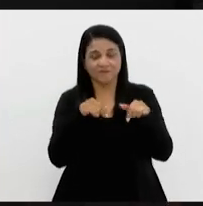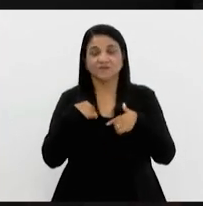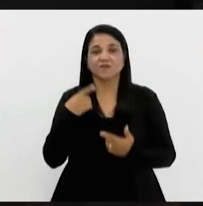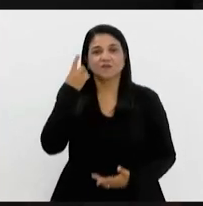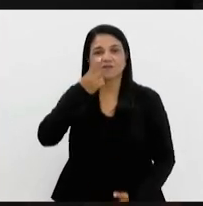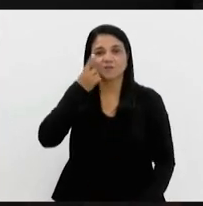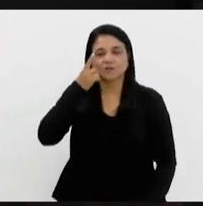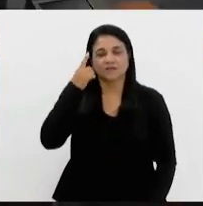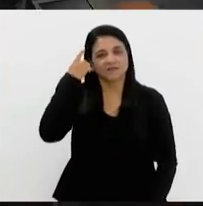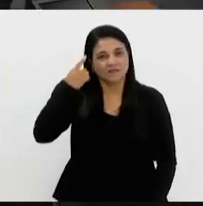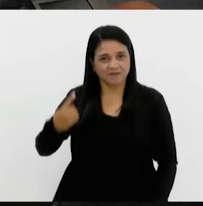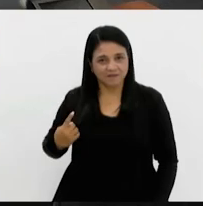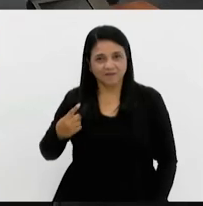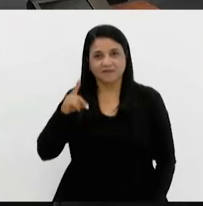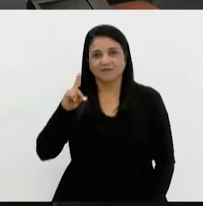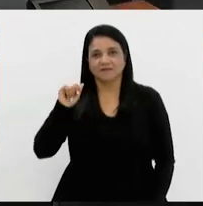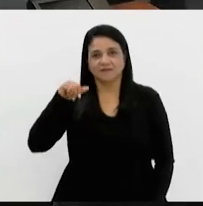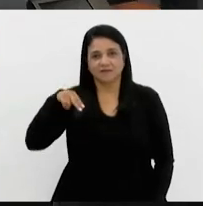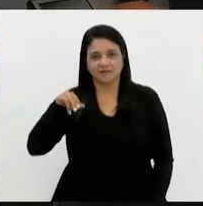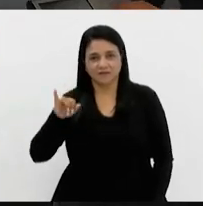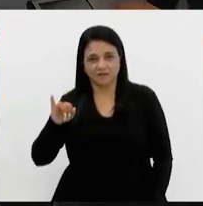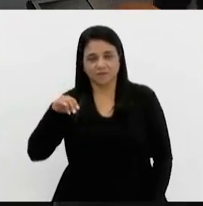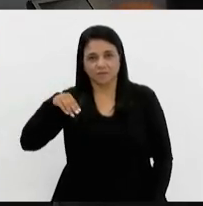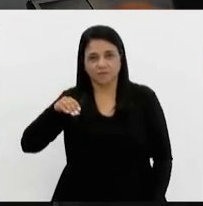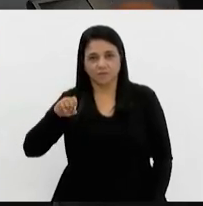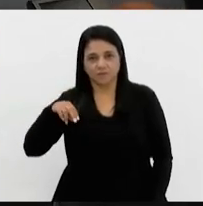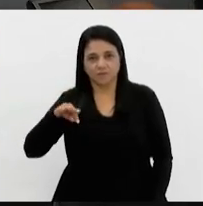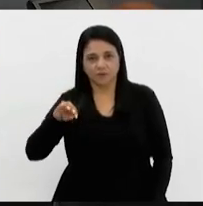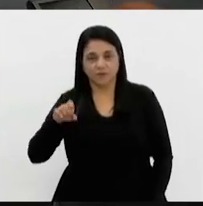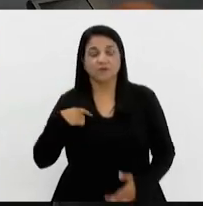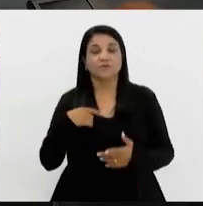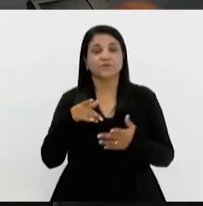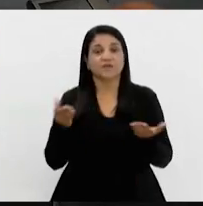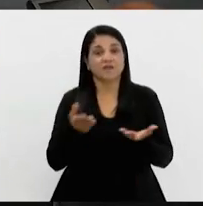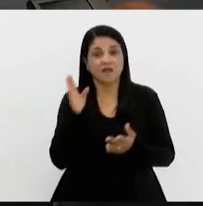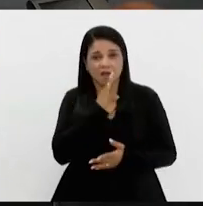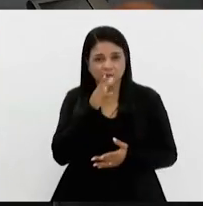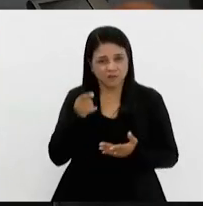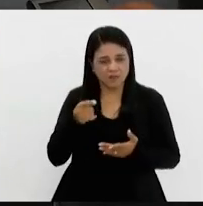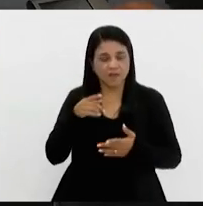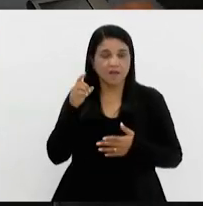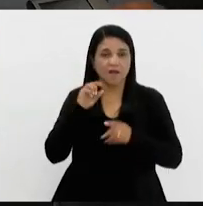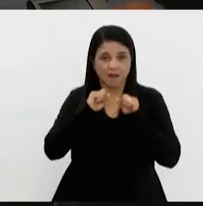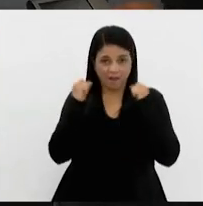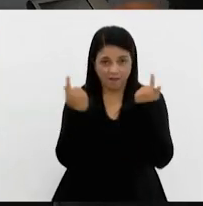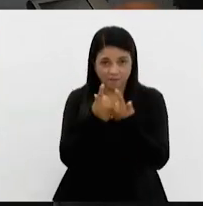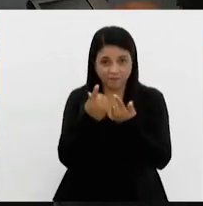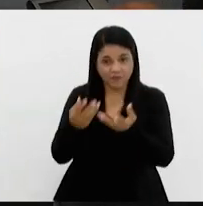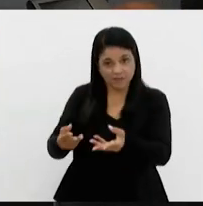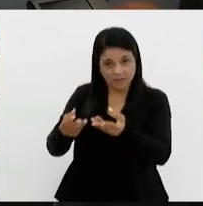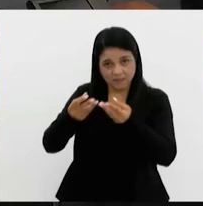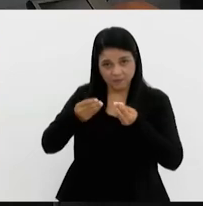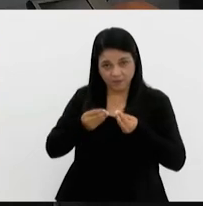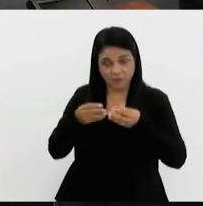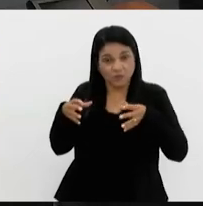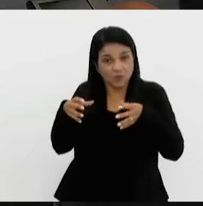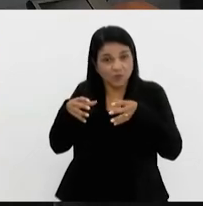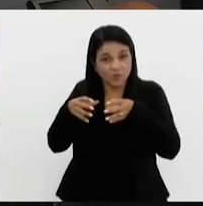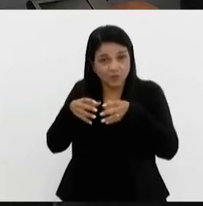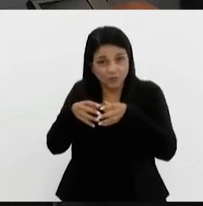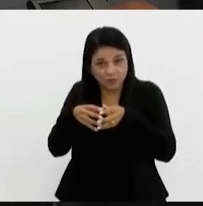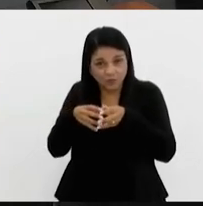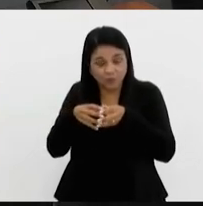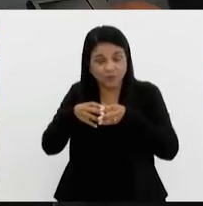Monteiro. Rapidamente aqui, presidente, a Alerj está recebendo desde terça-feira parte da nossa delegação para o